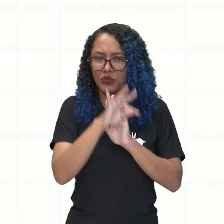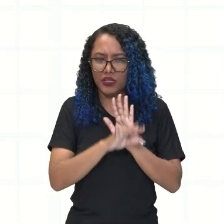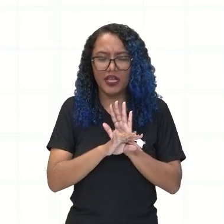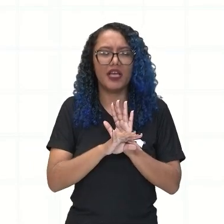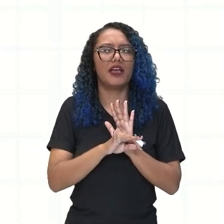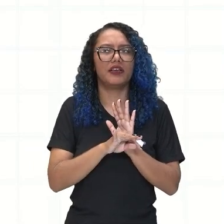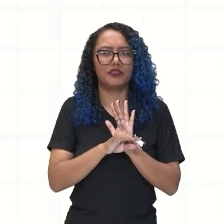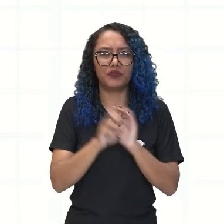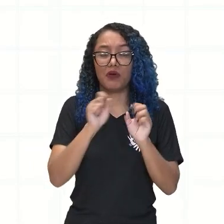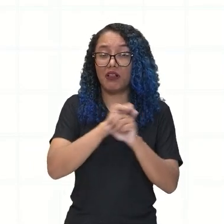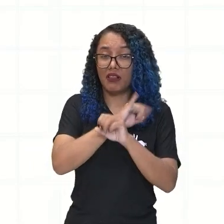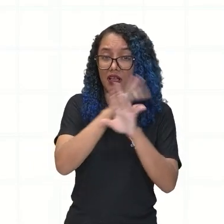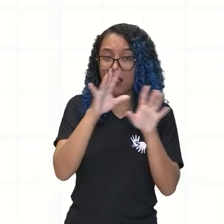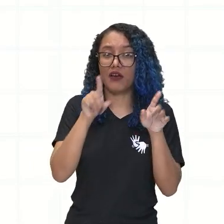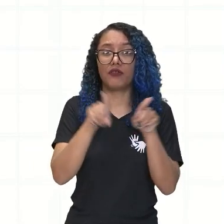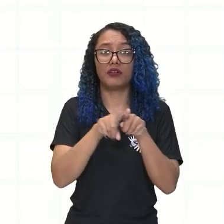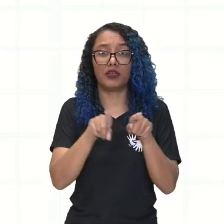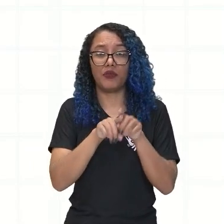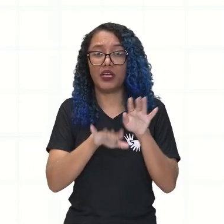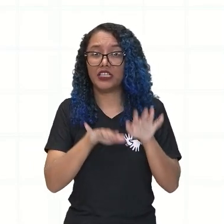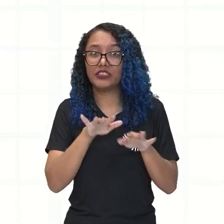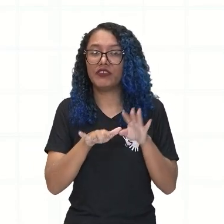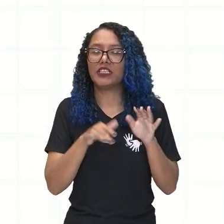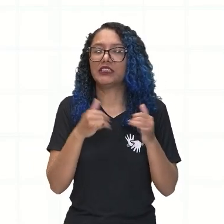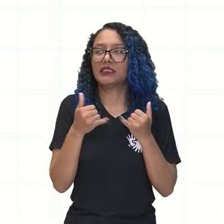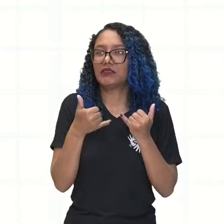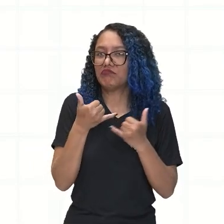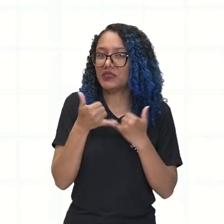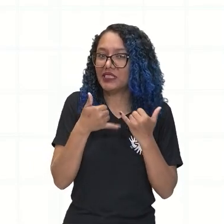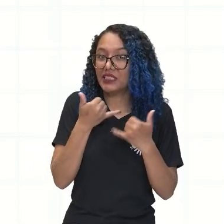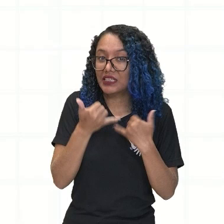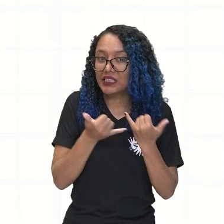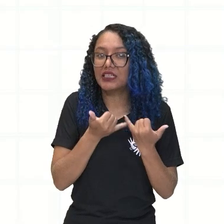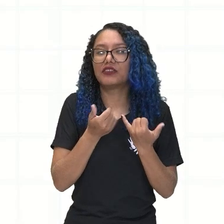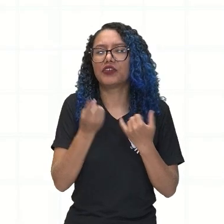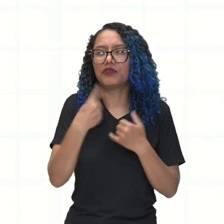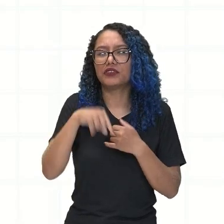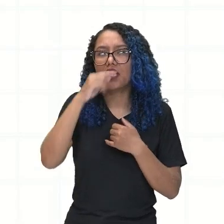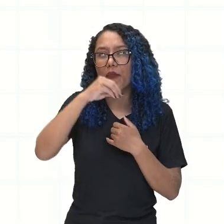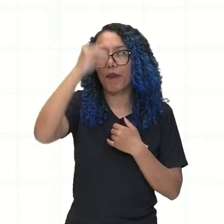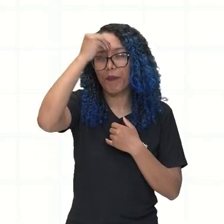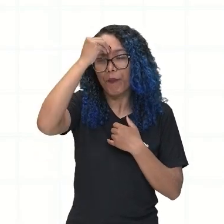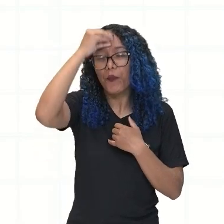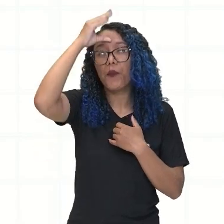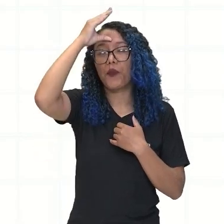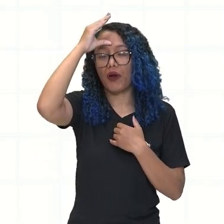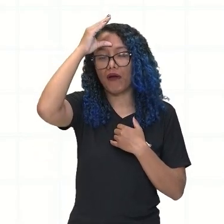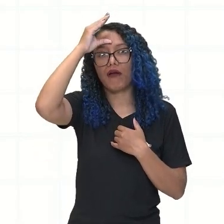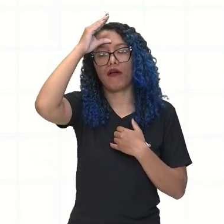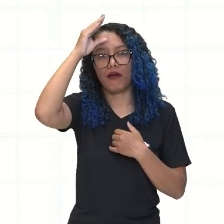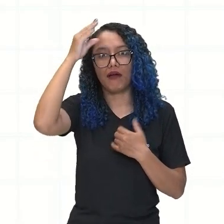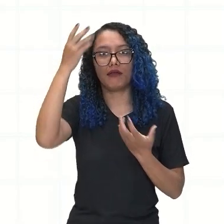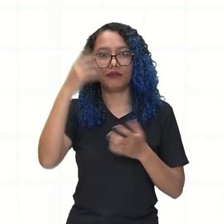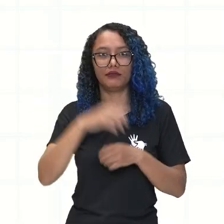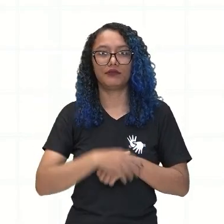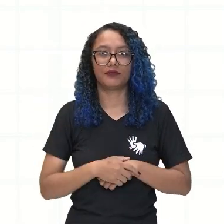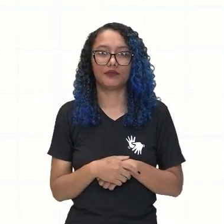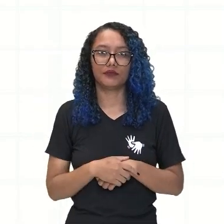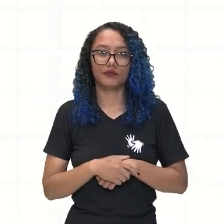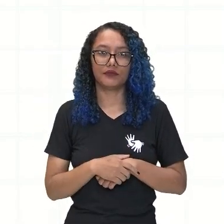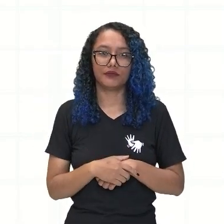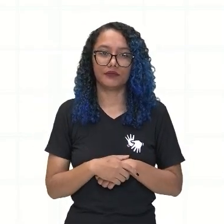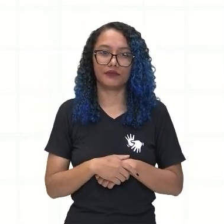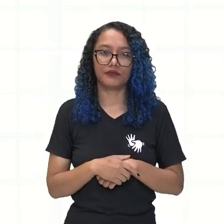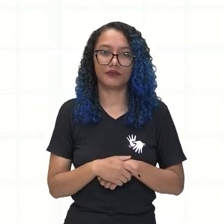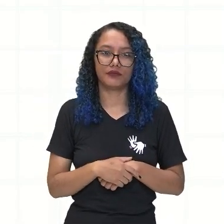Divertida, e você vai aprendendo um pouco mais nesses textos de divulgação científica. Muito bem. O que nós podemos